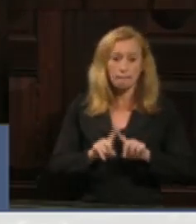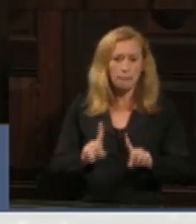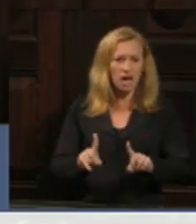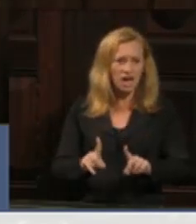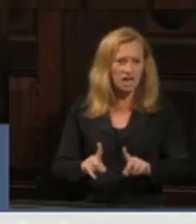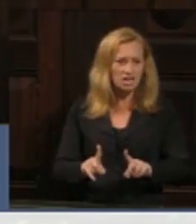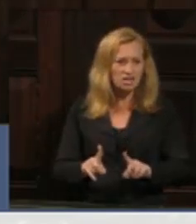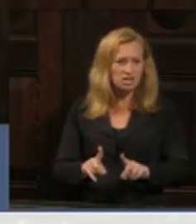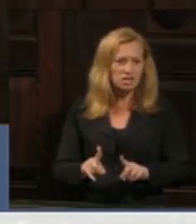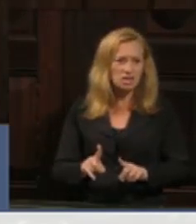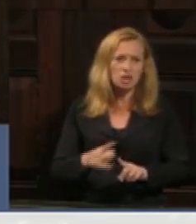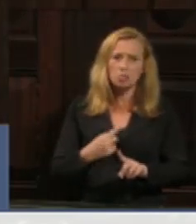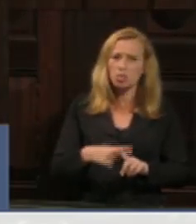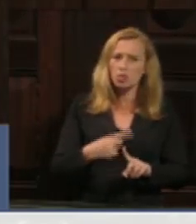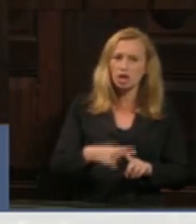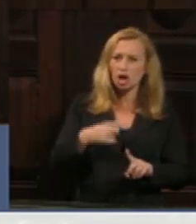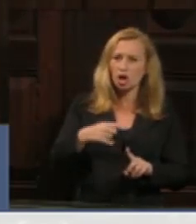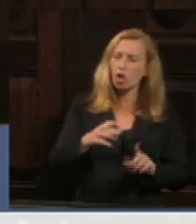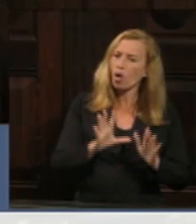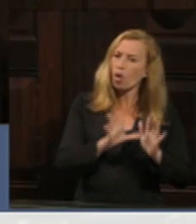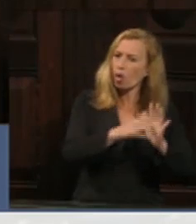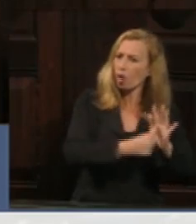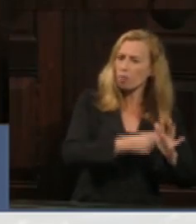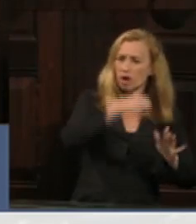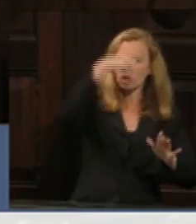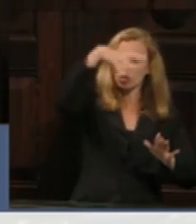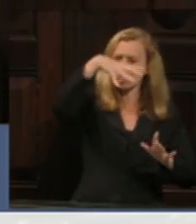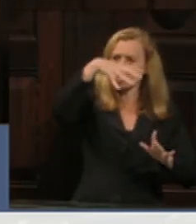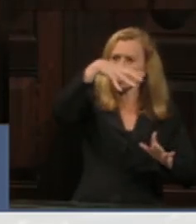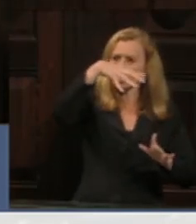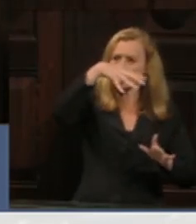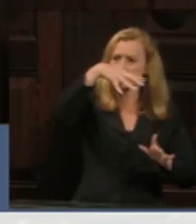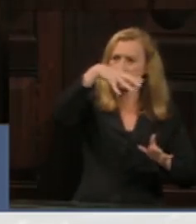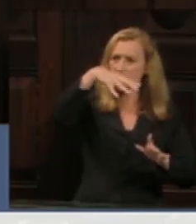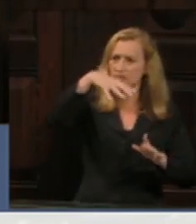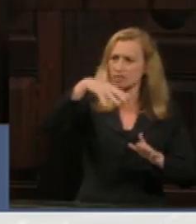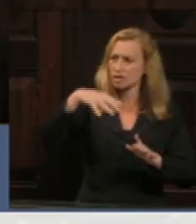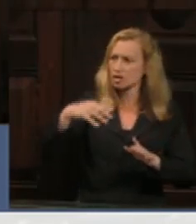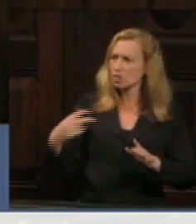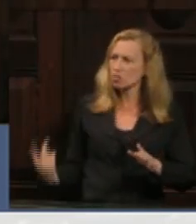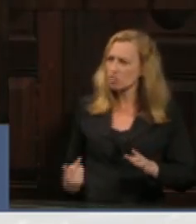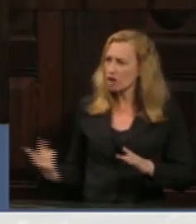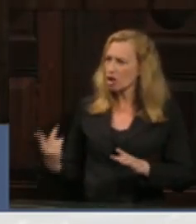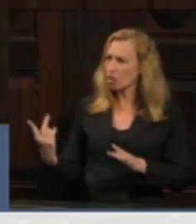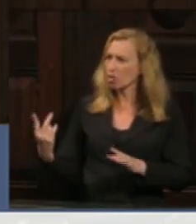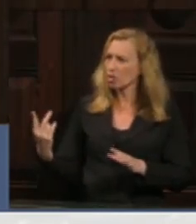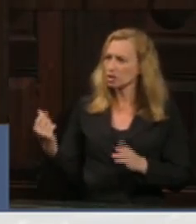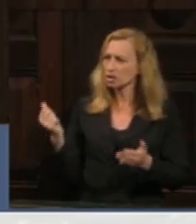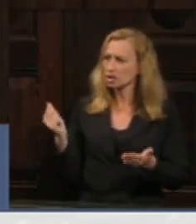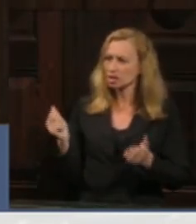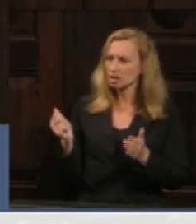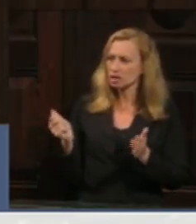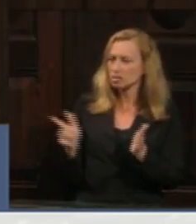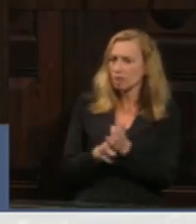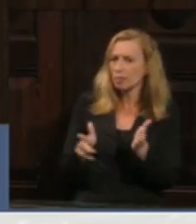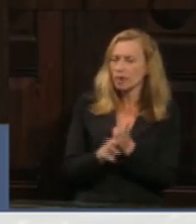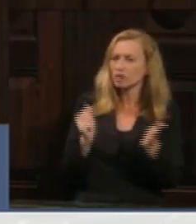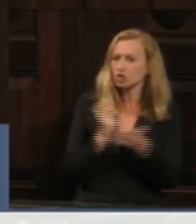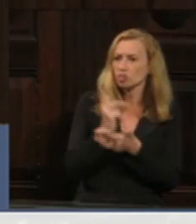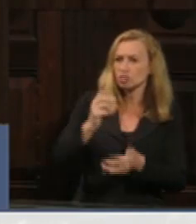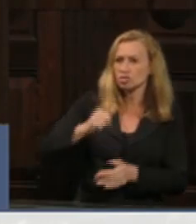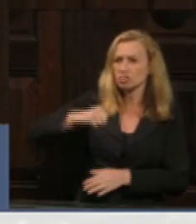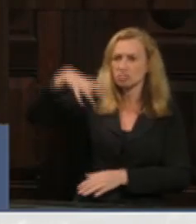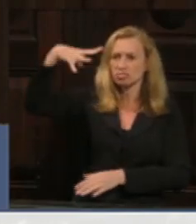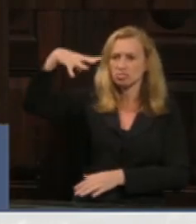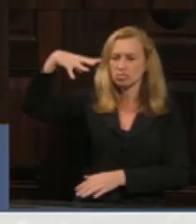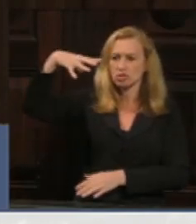luz. Você deve colocar o furto exatamente na fiscalização e na punição que ela deve fazer. Dá uma parte, vereador. Com certeza, meu deputado. Deputado